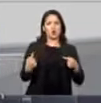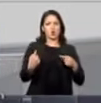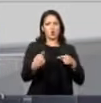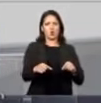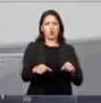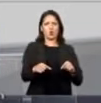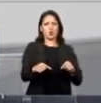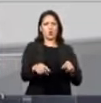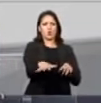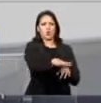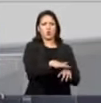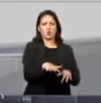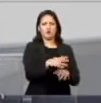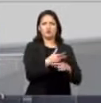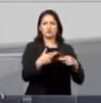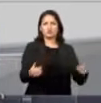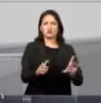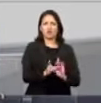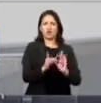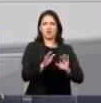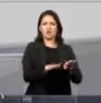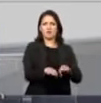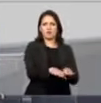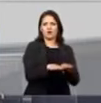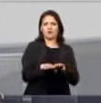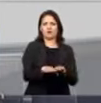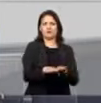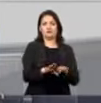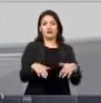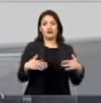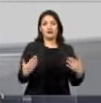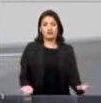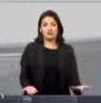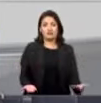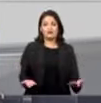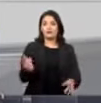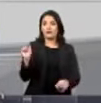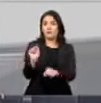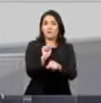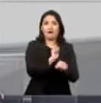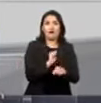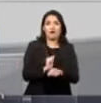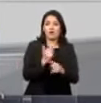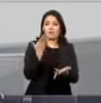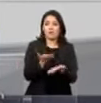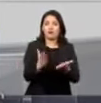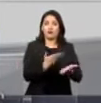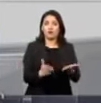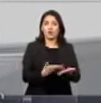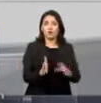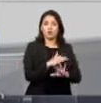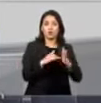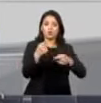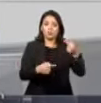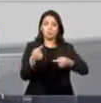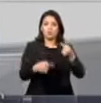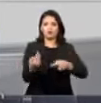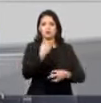práticas antidemocráticas e a situação de paralisação em todas as políticas públicas para o setor cultural.